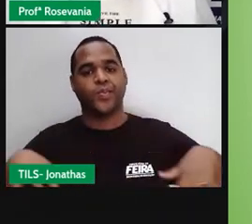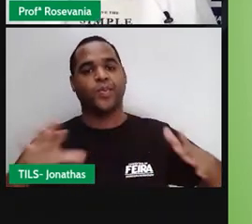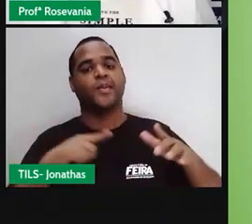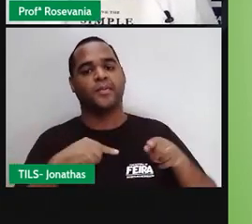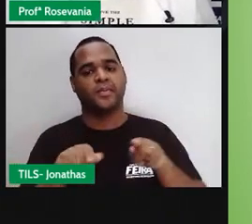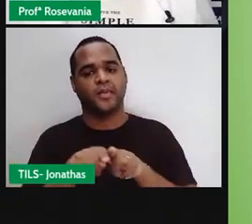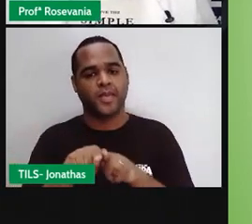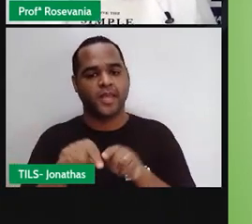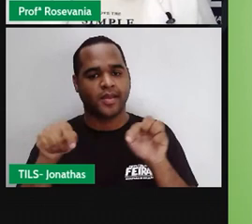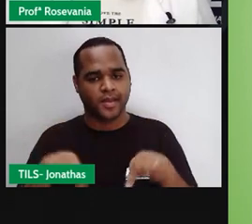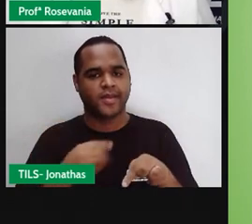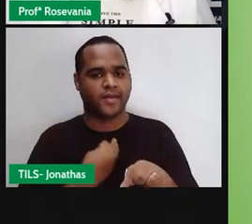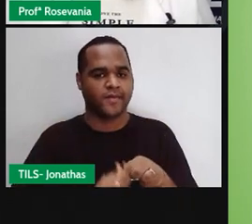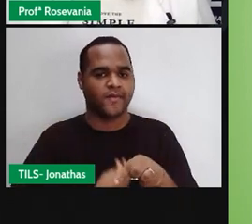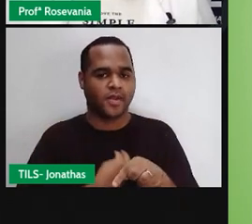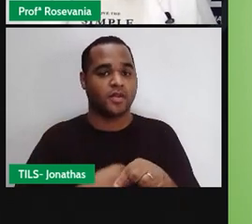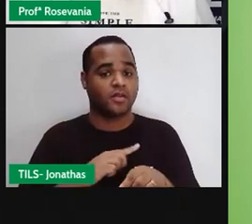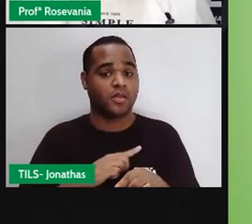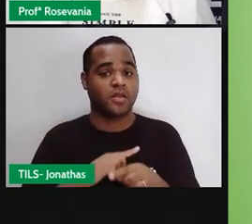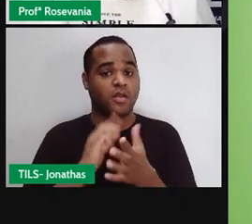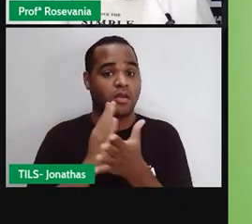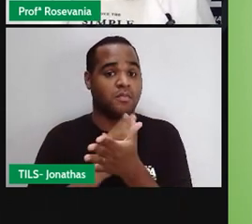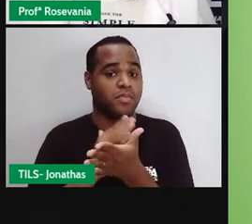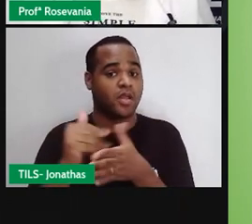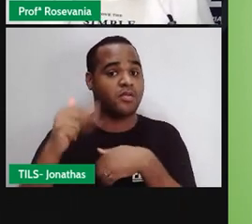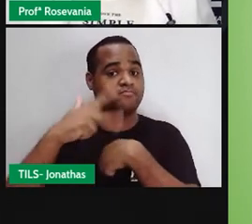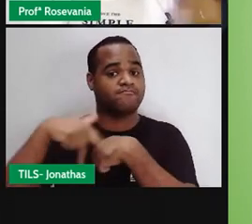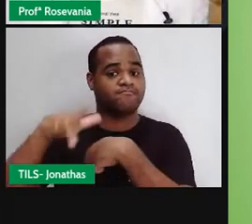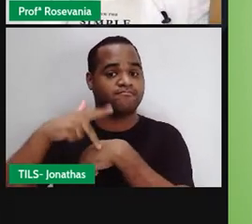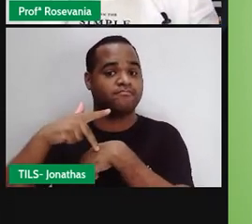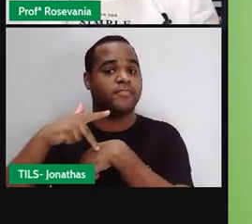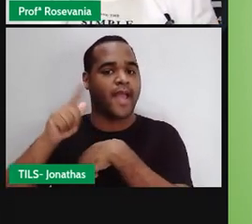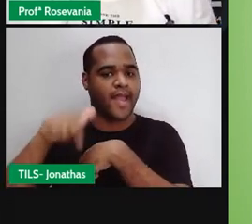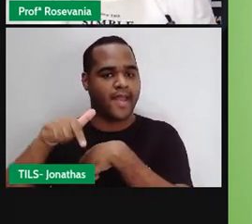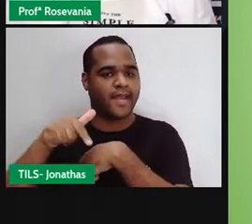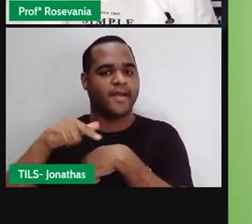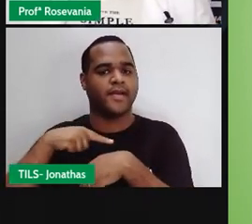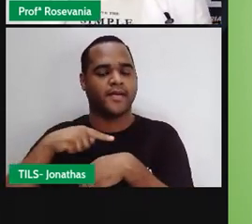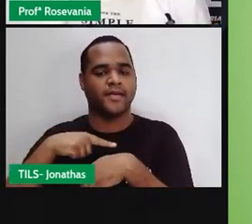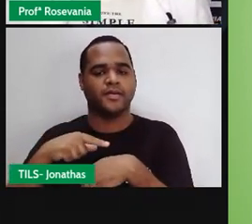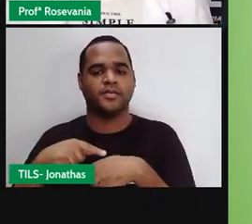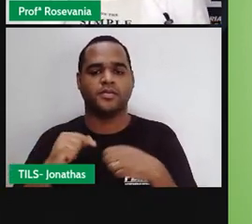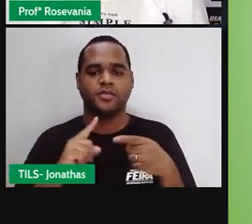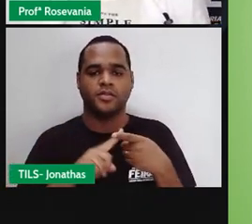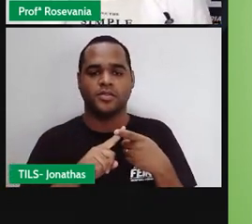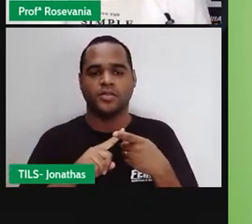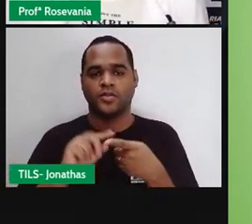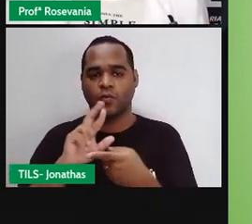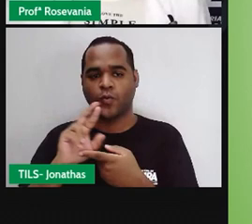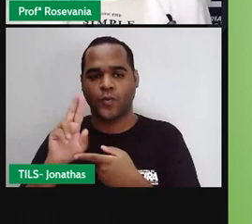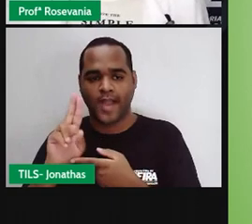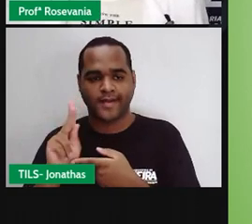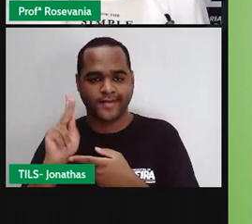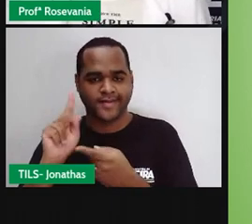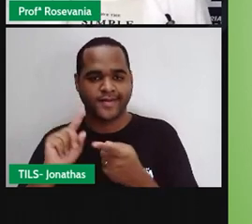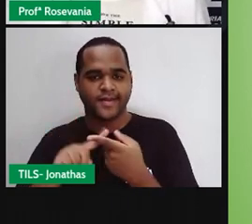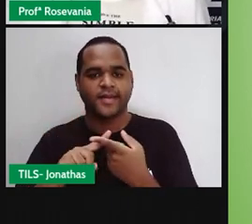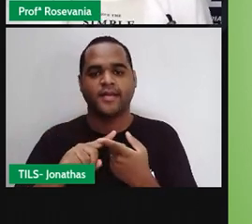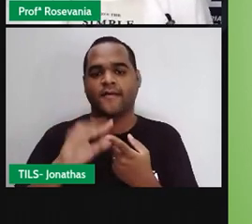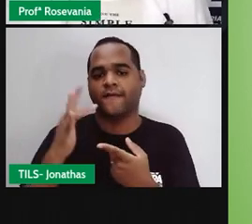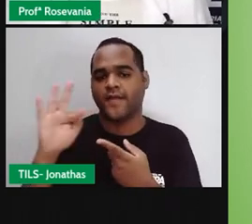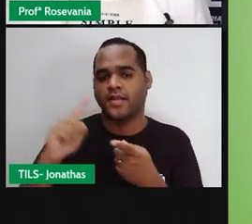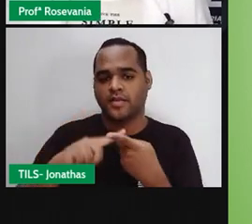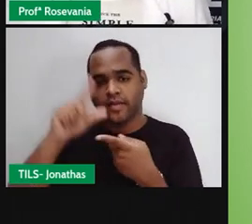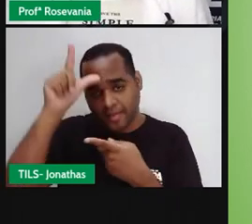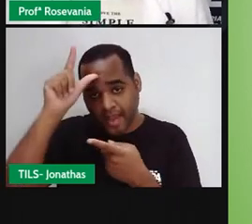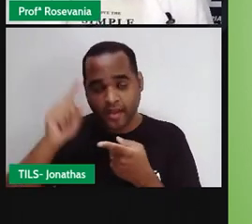também, mas foi a partir de onde? Desse lugar aqui, foi que elas foram para outros cantos, como o Reino Unido, a França, a Alemanha, a